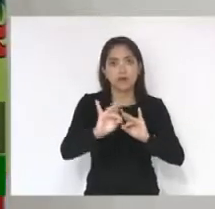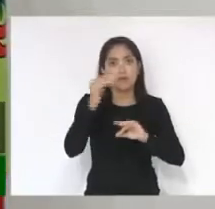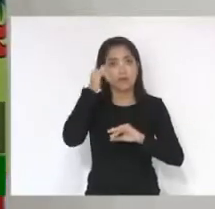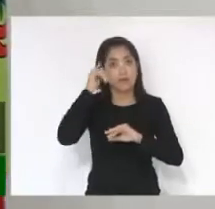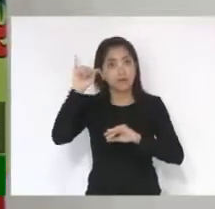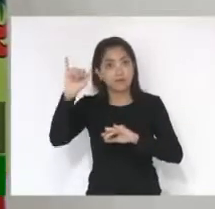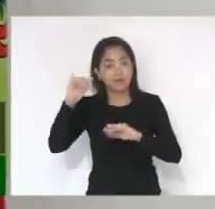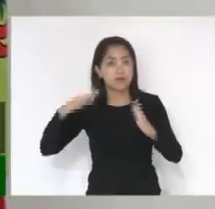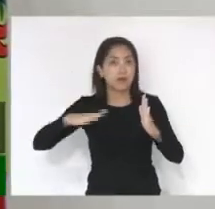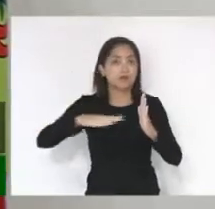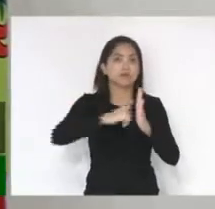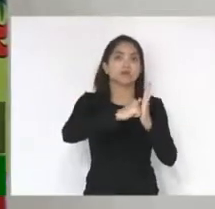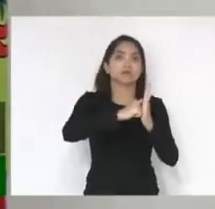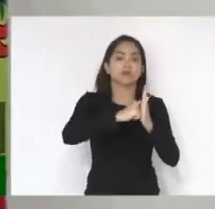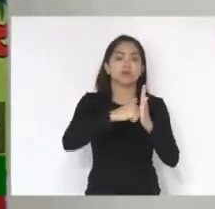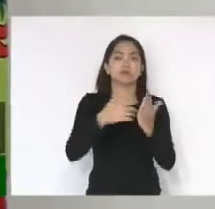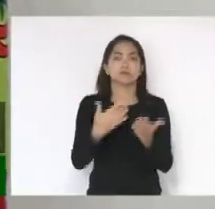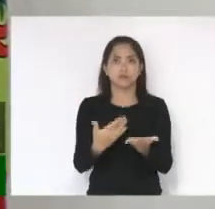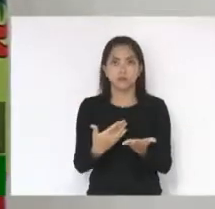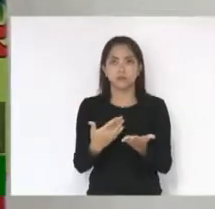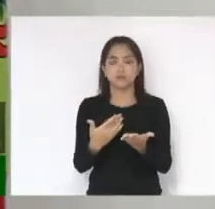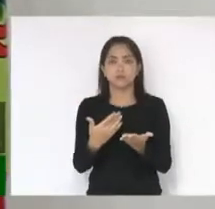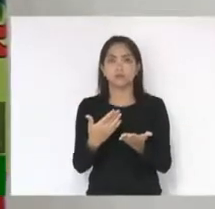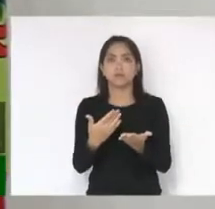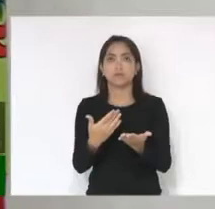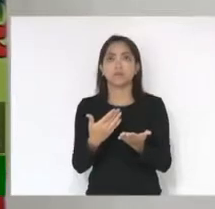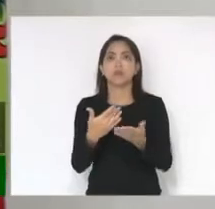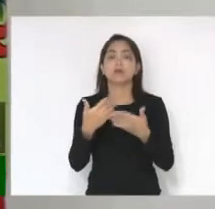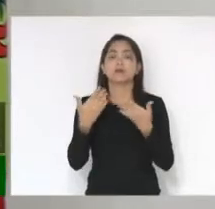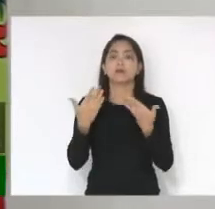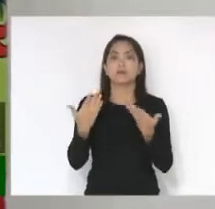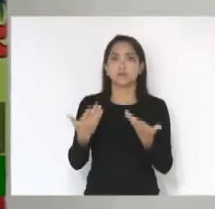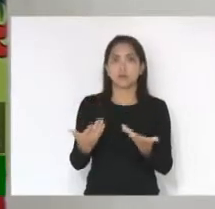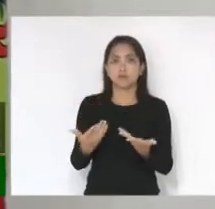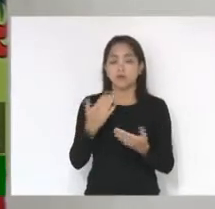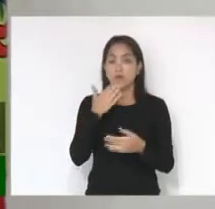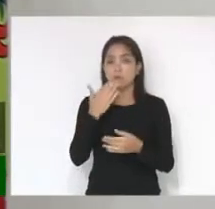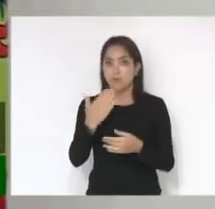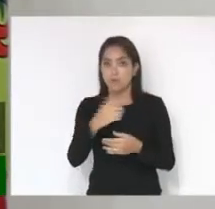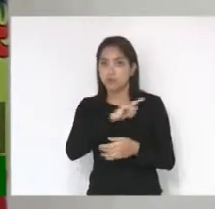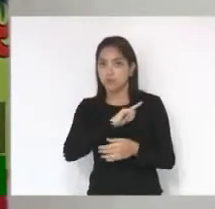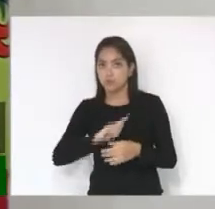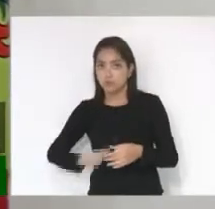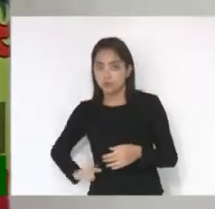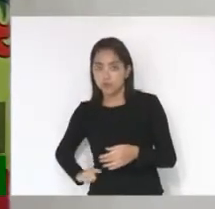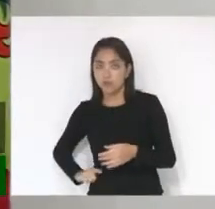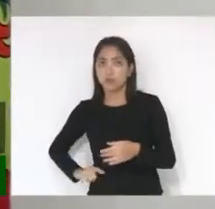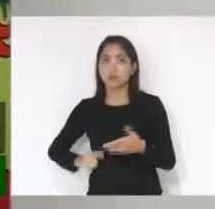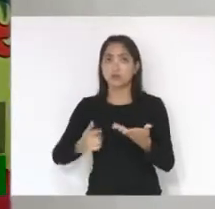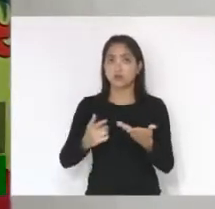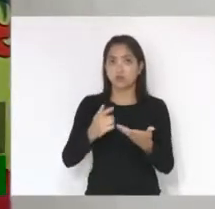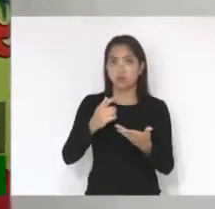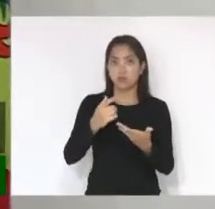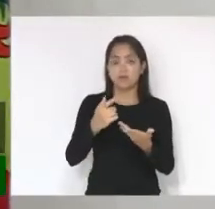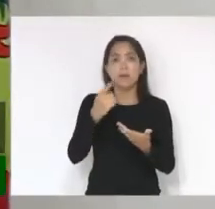forma extraordinária, é esse asfalto ecológico. Então, dessa maneira, a gente pede ao governador do Estado que